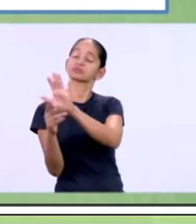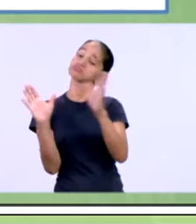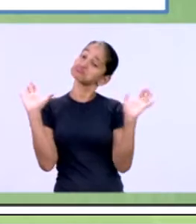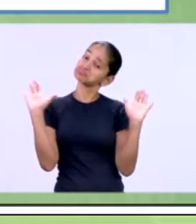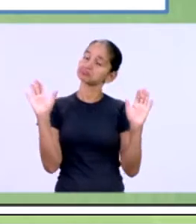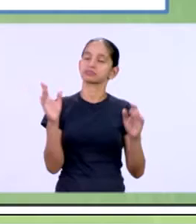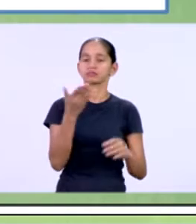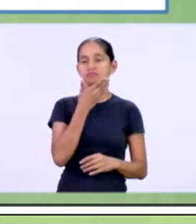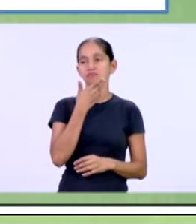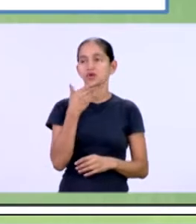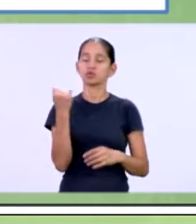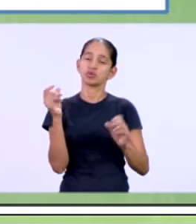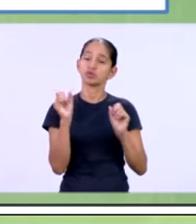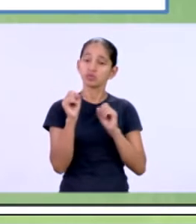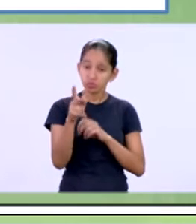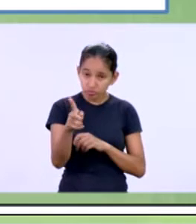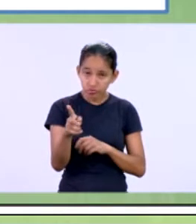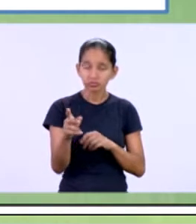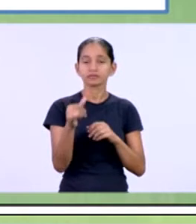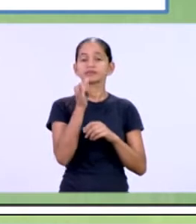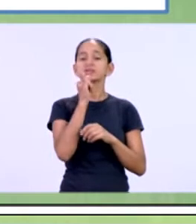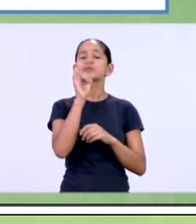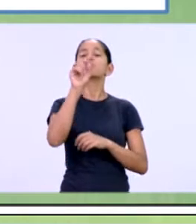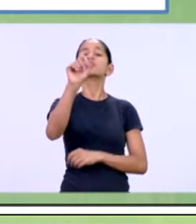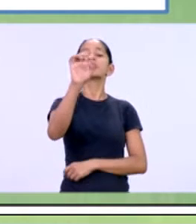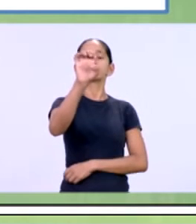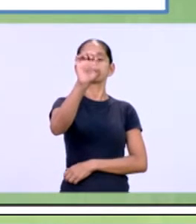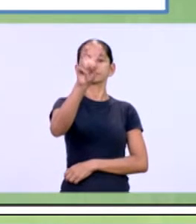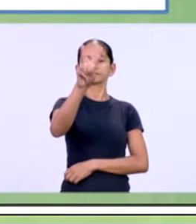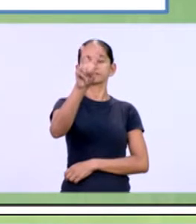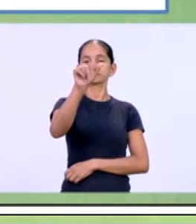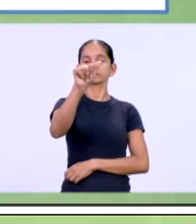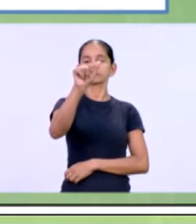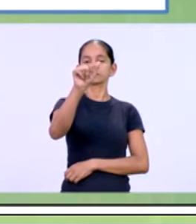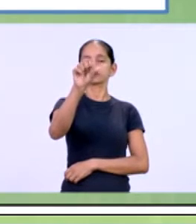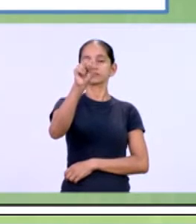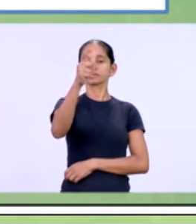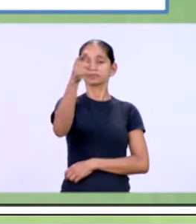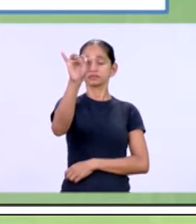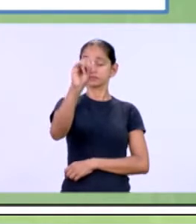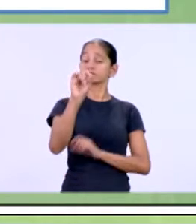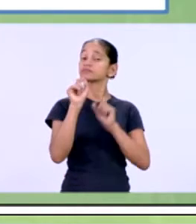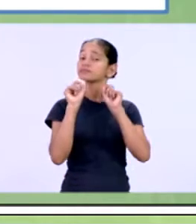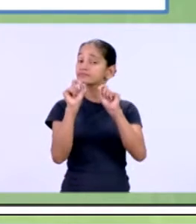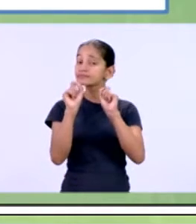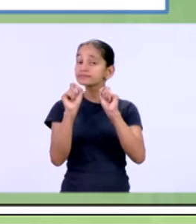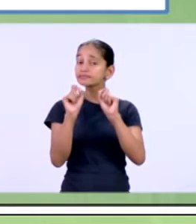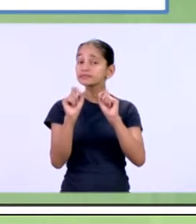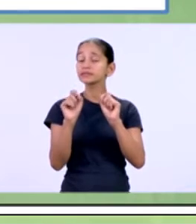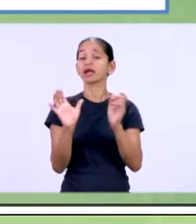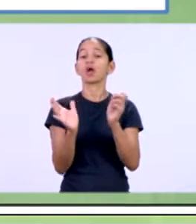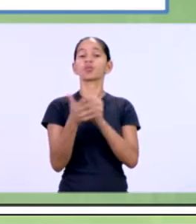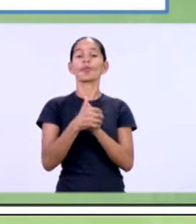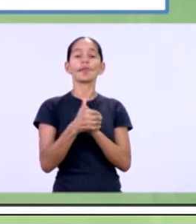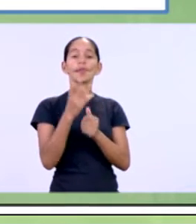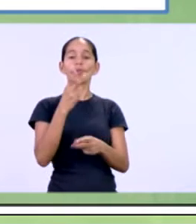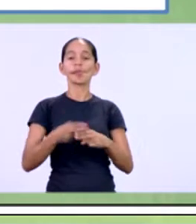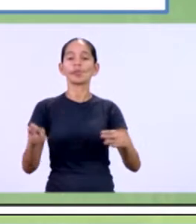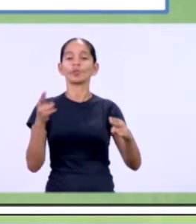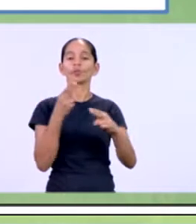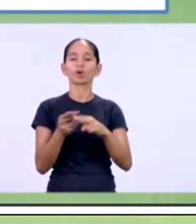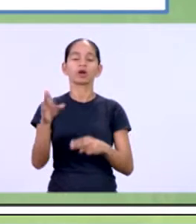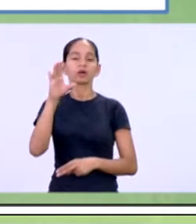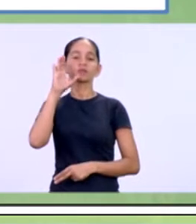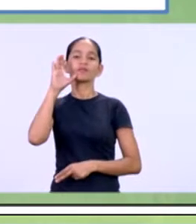Então, continuando, pessoal, evasão. Evasão é o ato ilícito, contrário à lei, de omitir